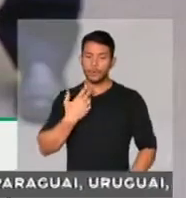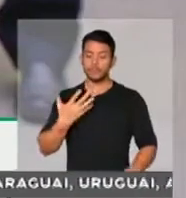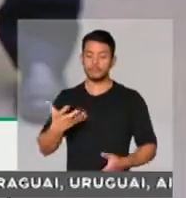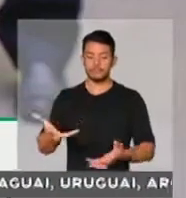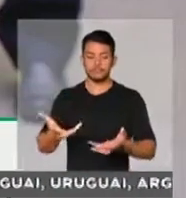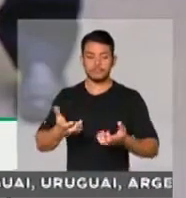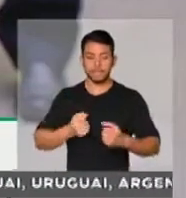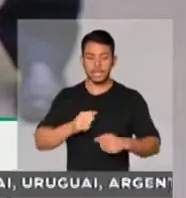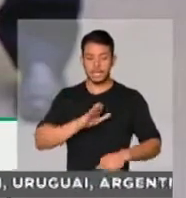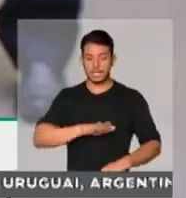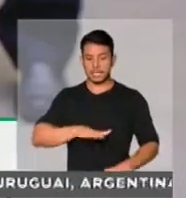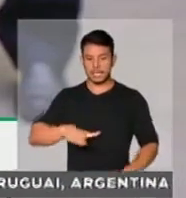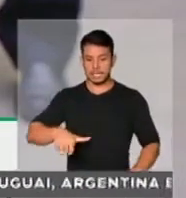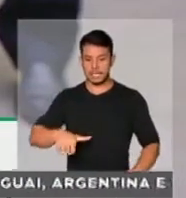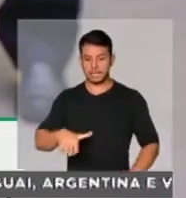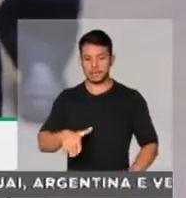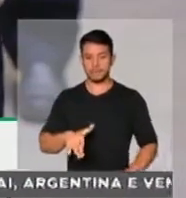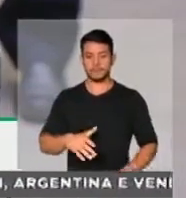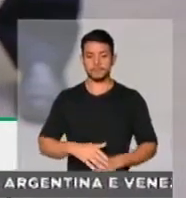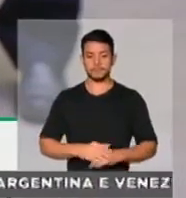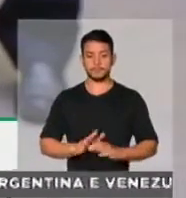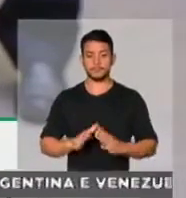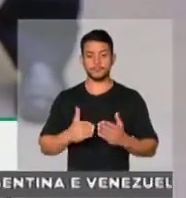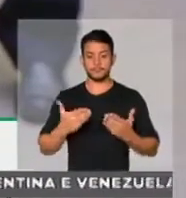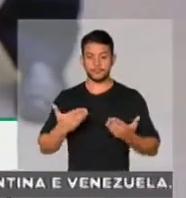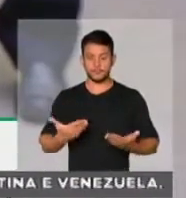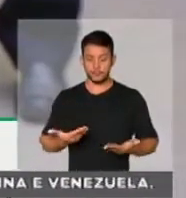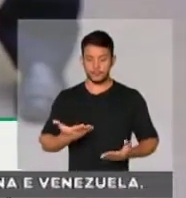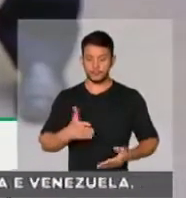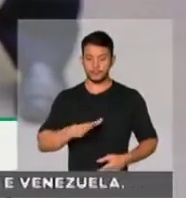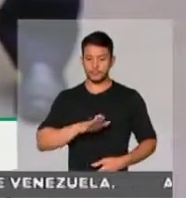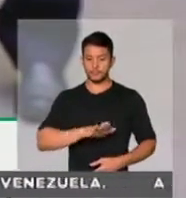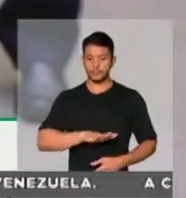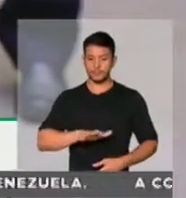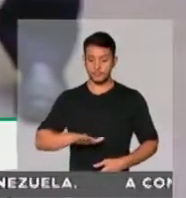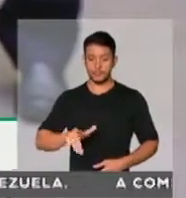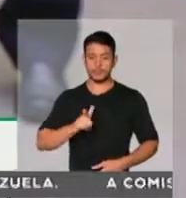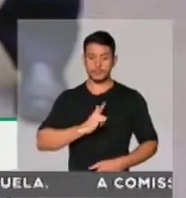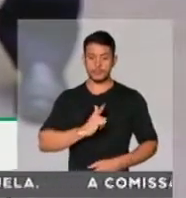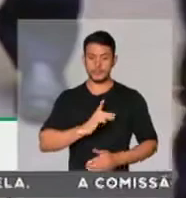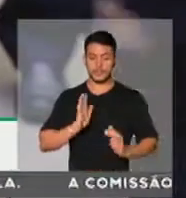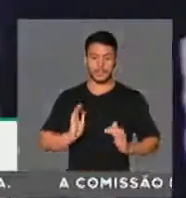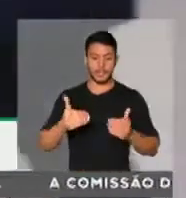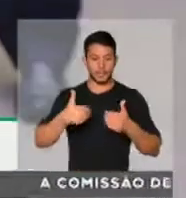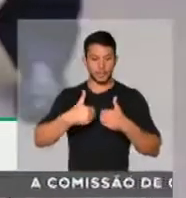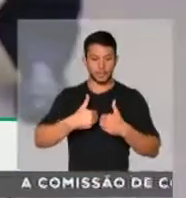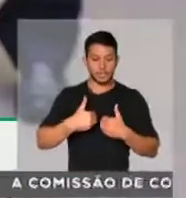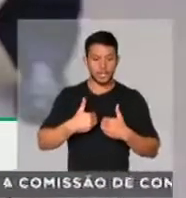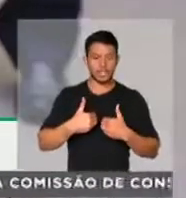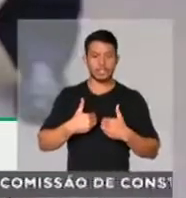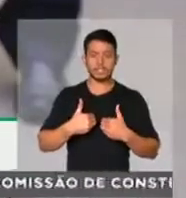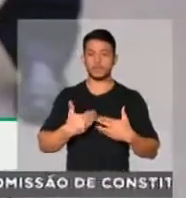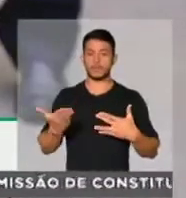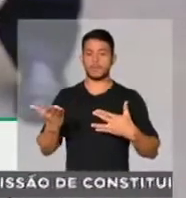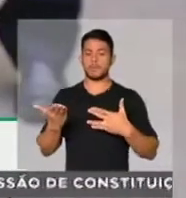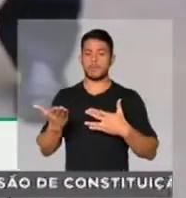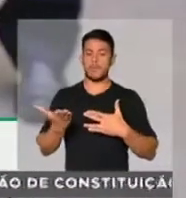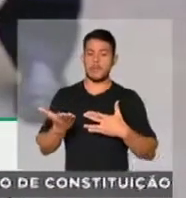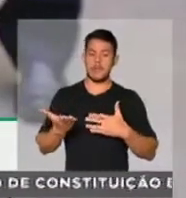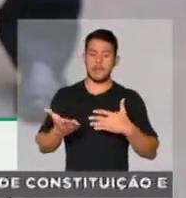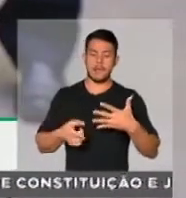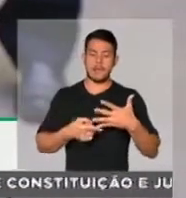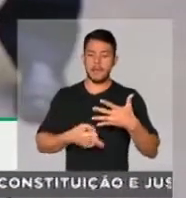essas crianças para educá-las. E as crianças com autismo de grau médio acentuado